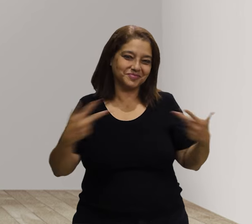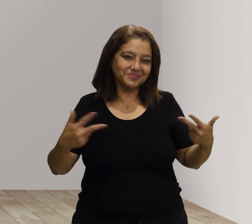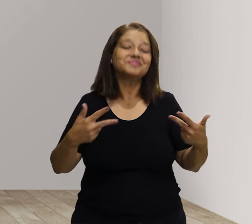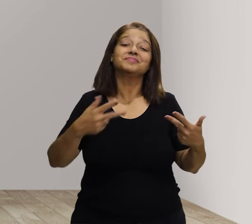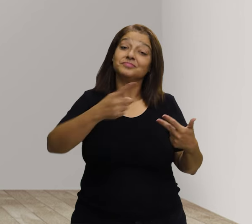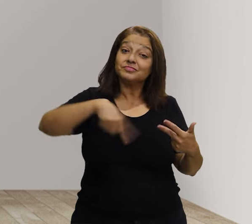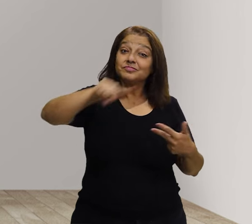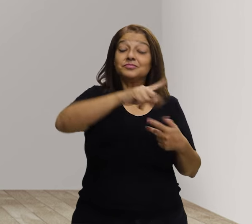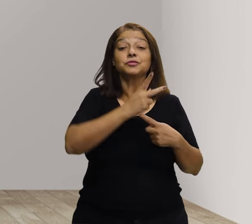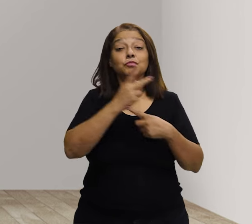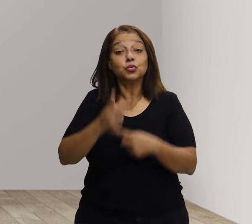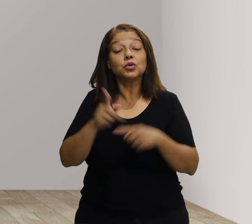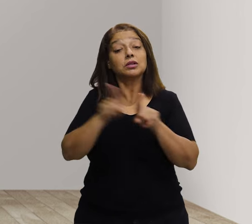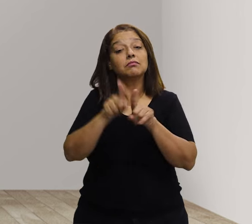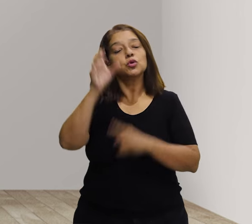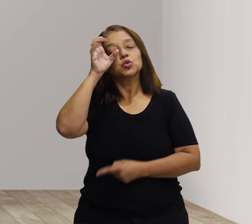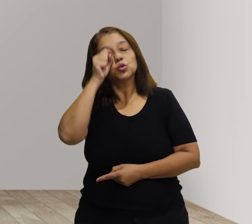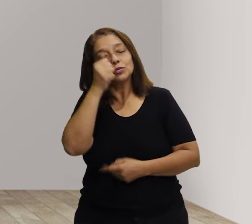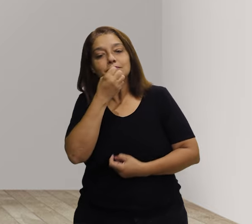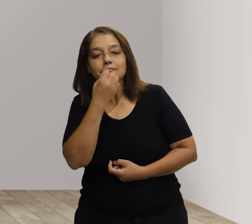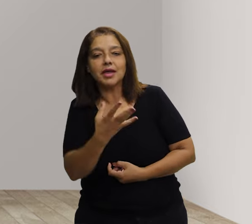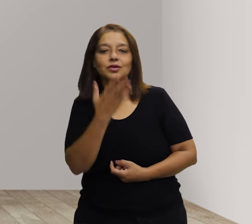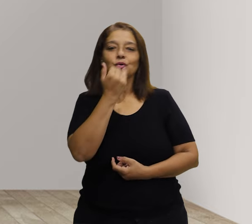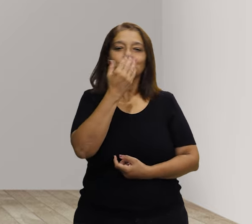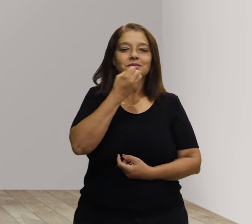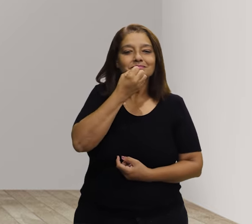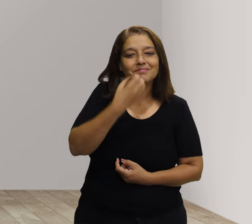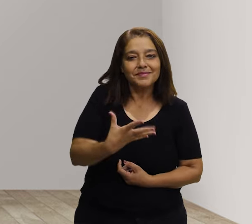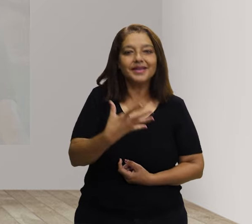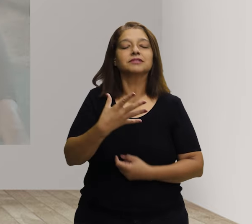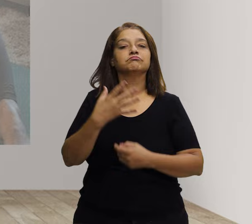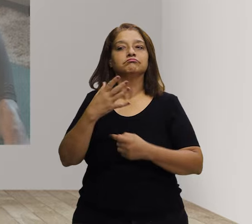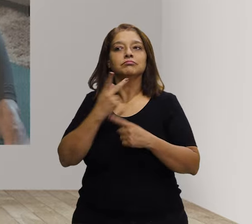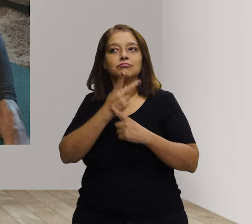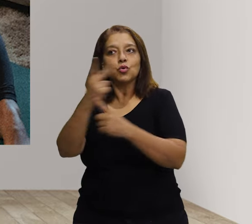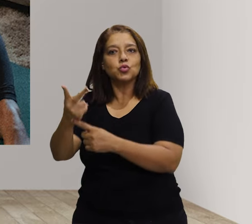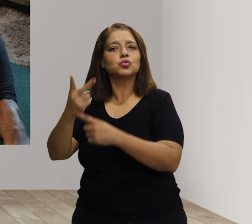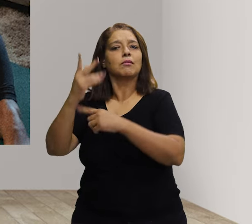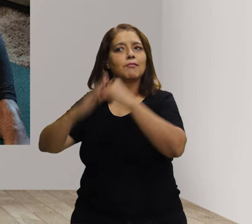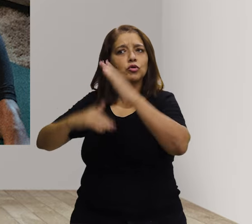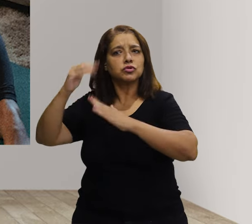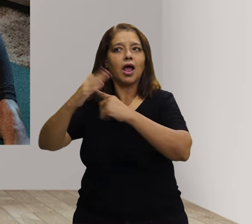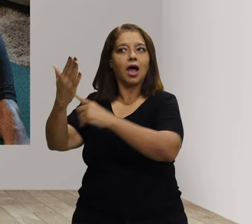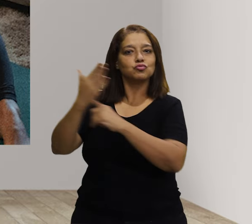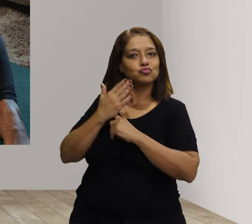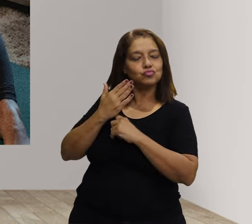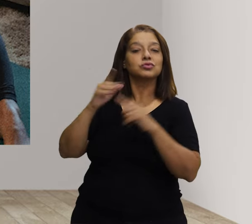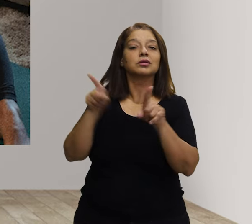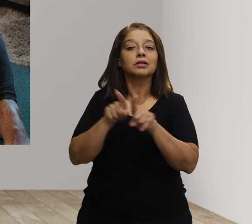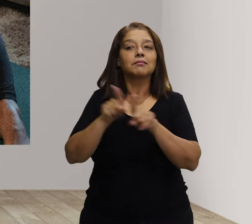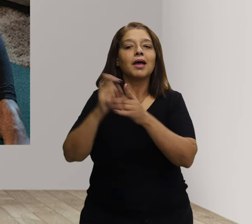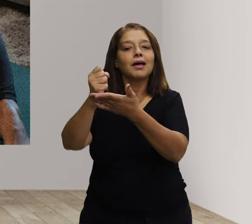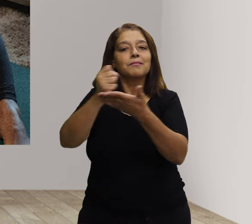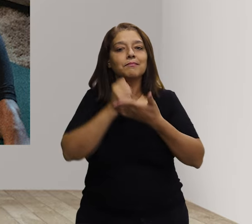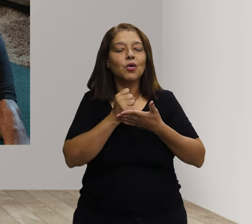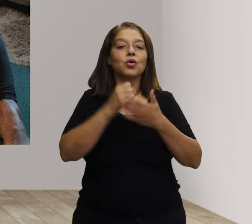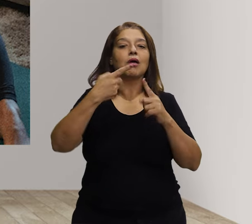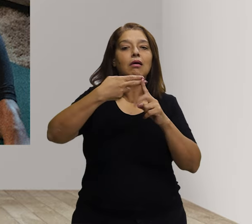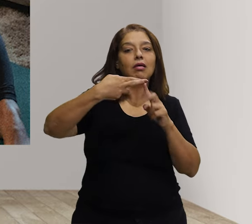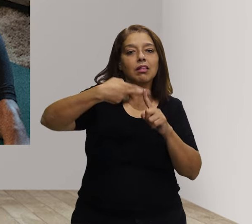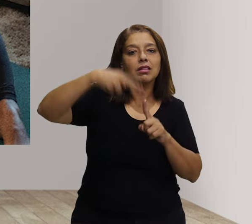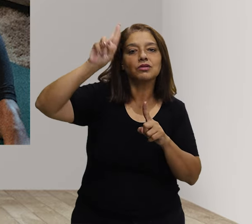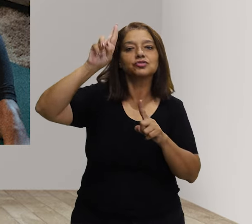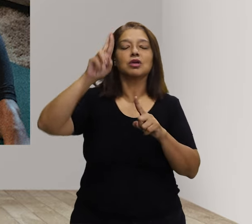da alimentação, buscar terapias alternativas, apoio em grupos religiosos ou espirituais